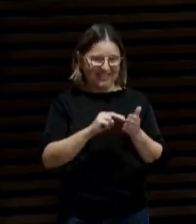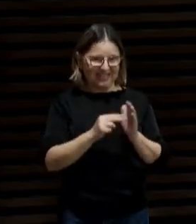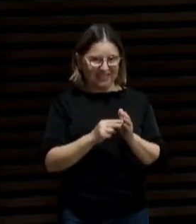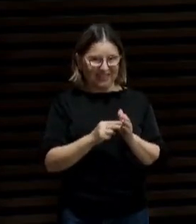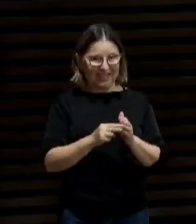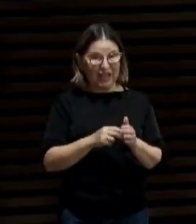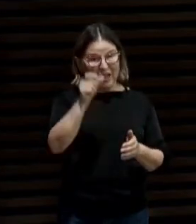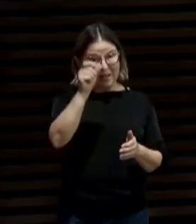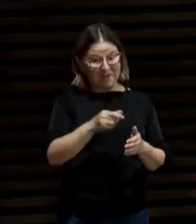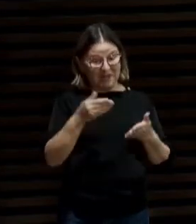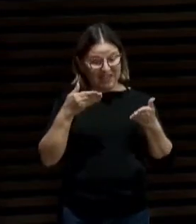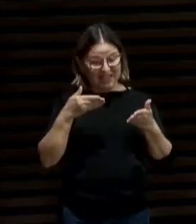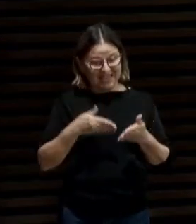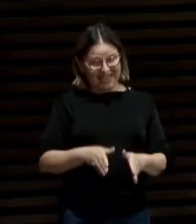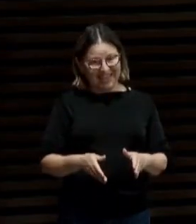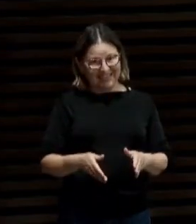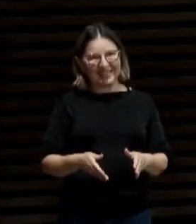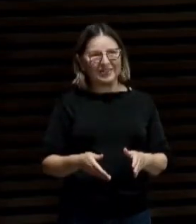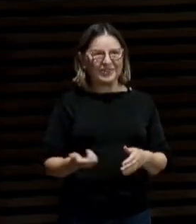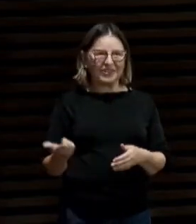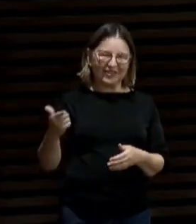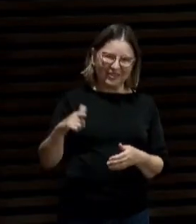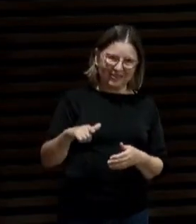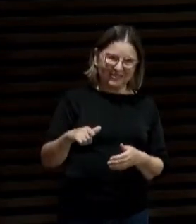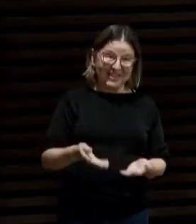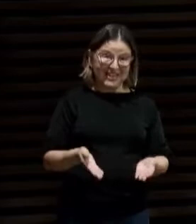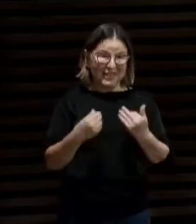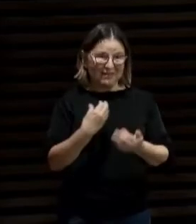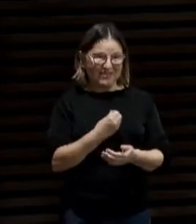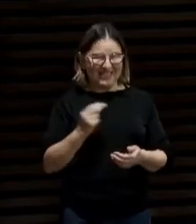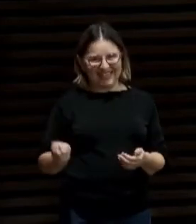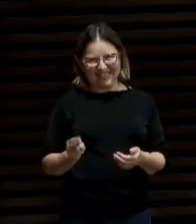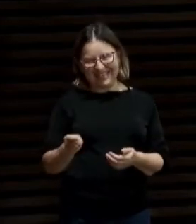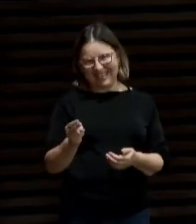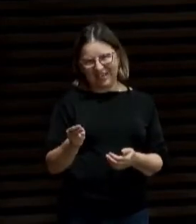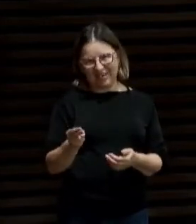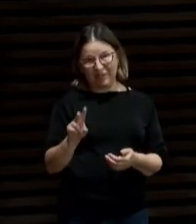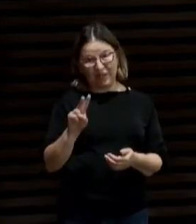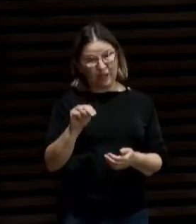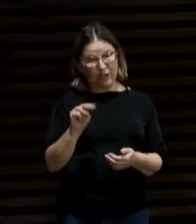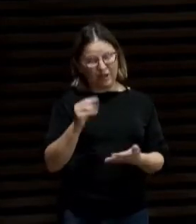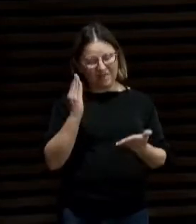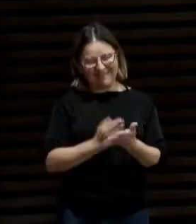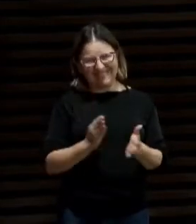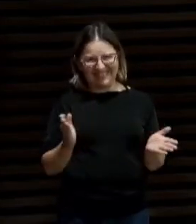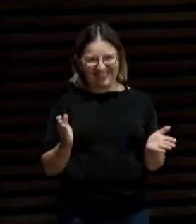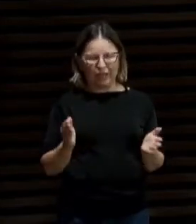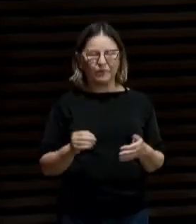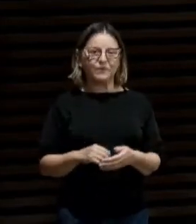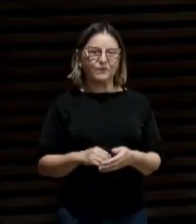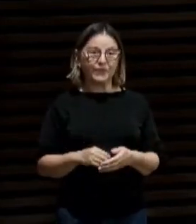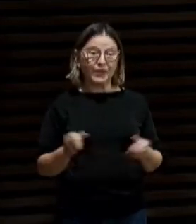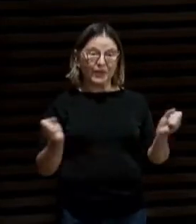Quem nasceu de novo, quem nasceu do alto, recebeu uma vida que é eterna, que nunca mais vai acabar. O novo